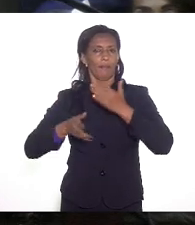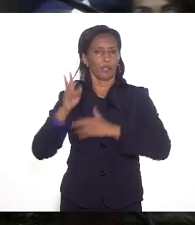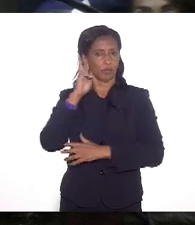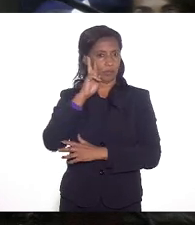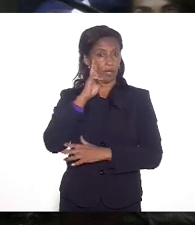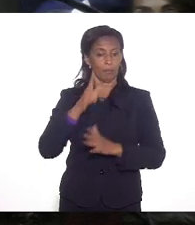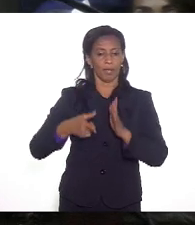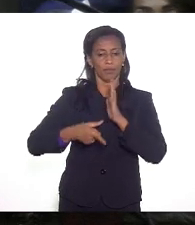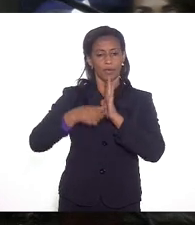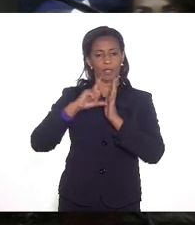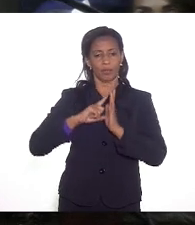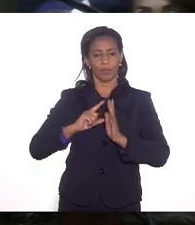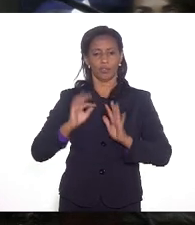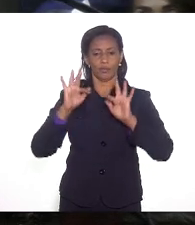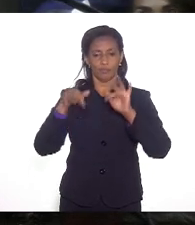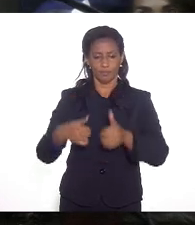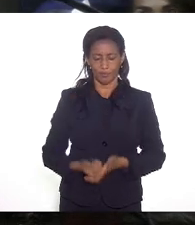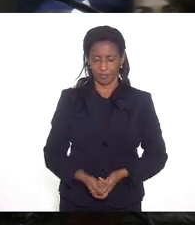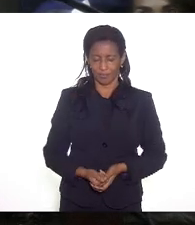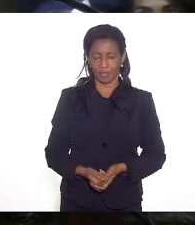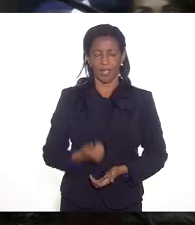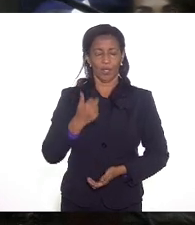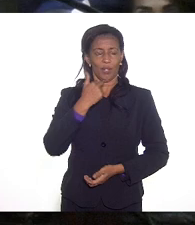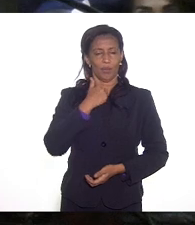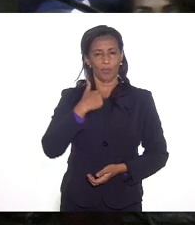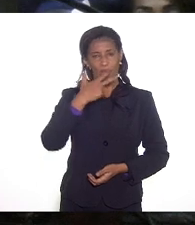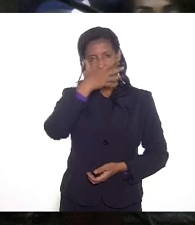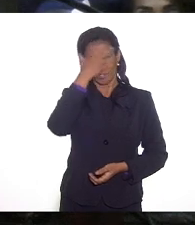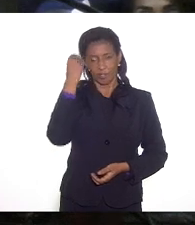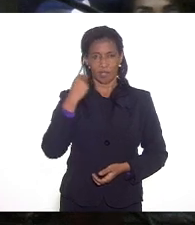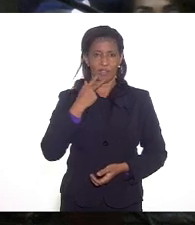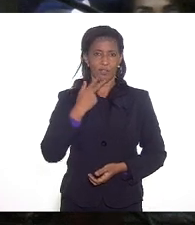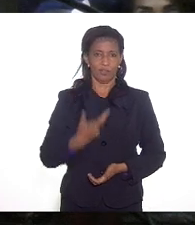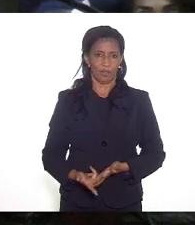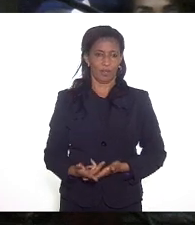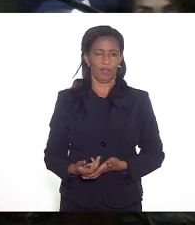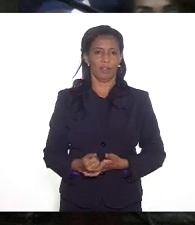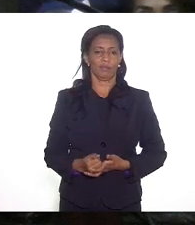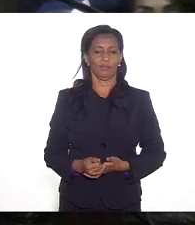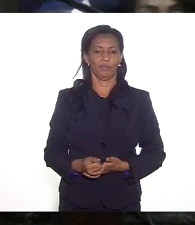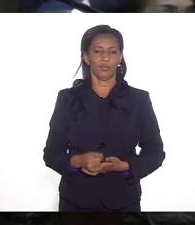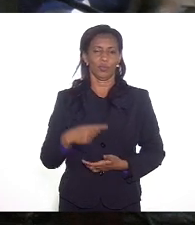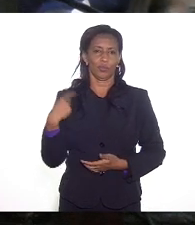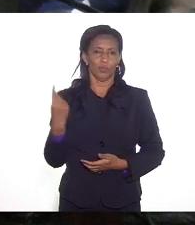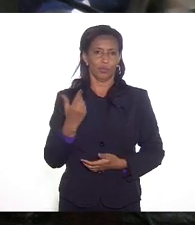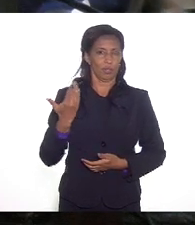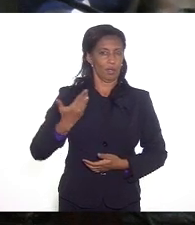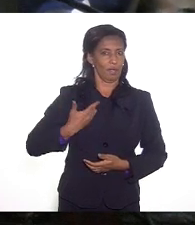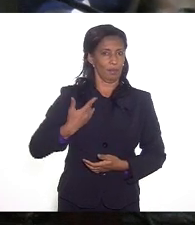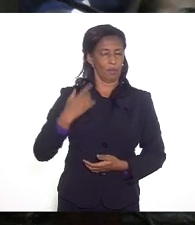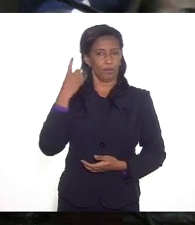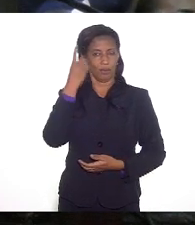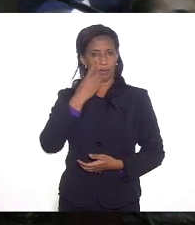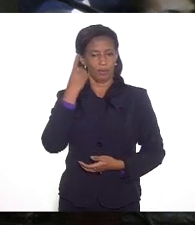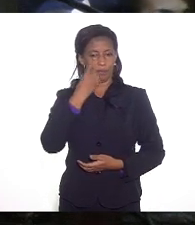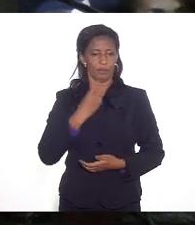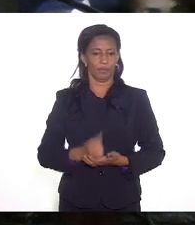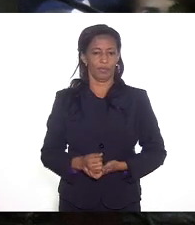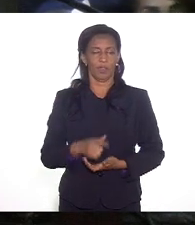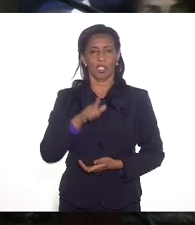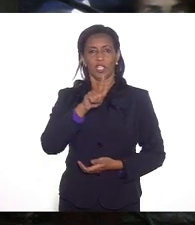antes de encerrar eu jamais poderia deixar de citar aqui os nossos saudosos amigos deputados